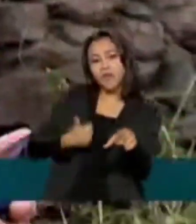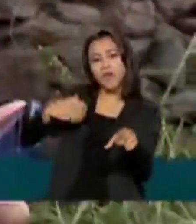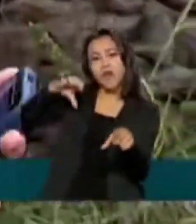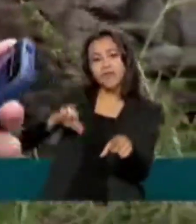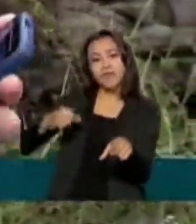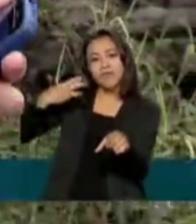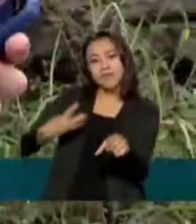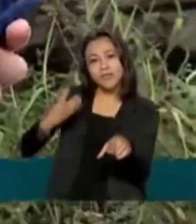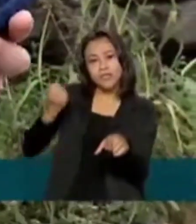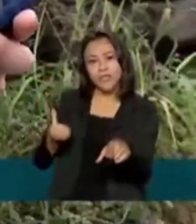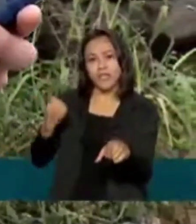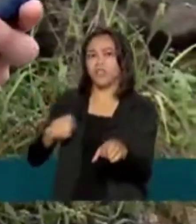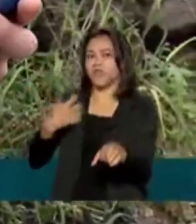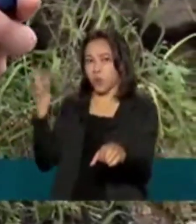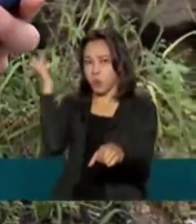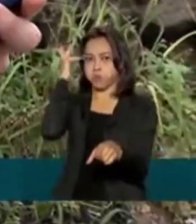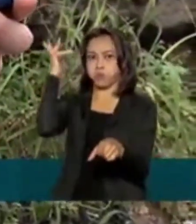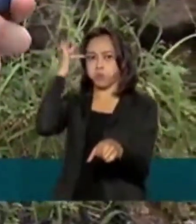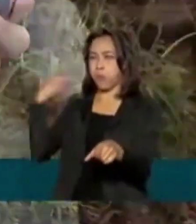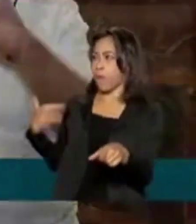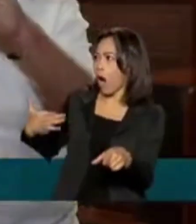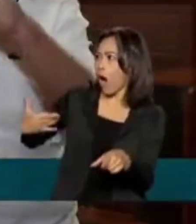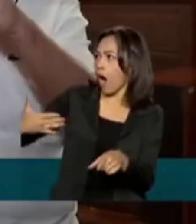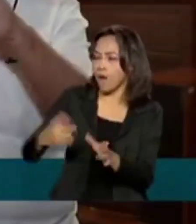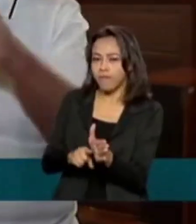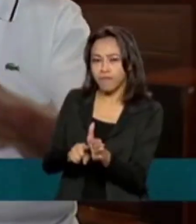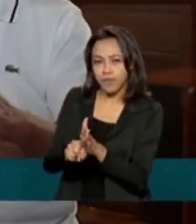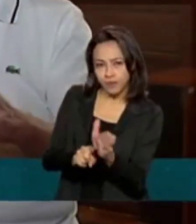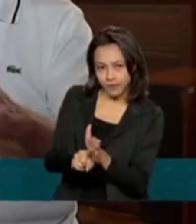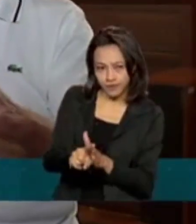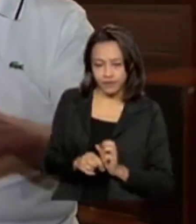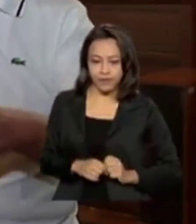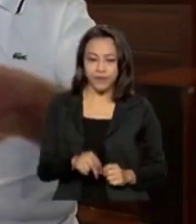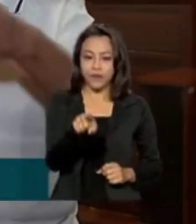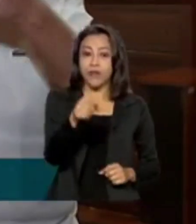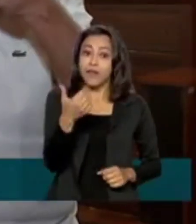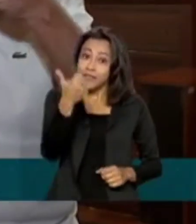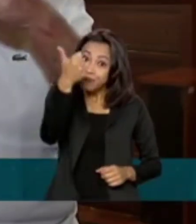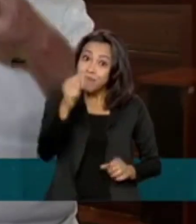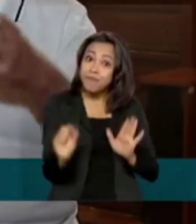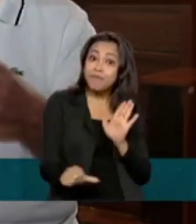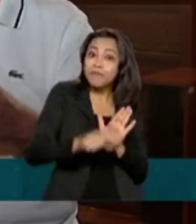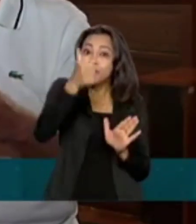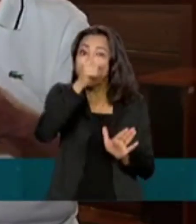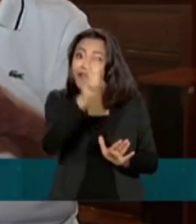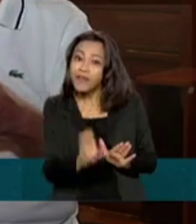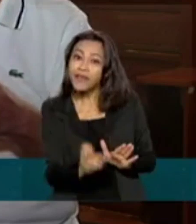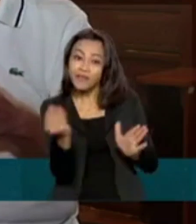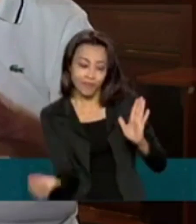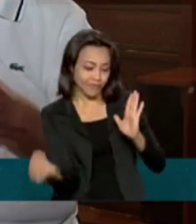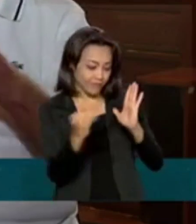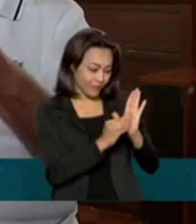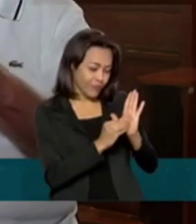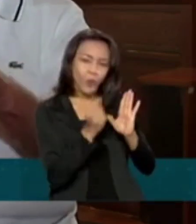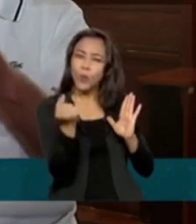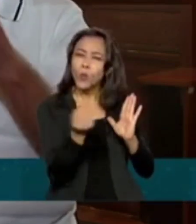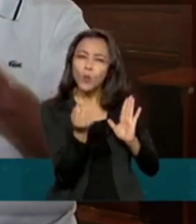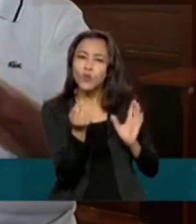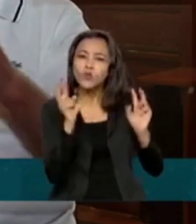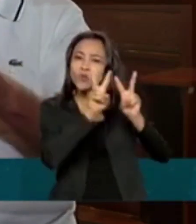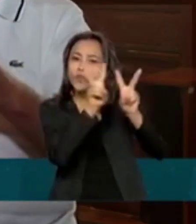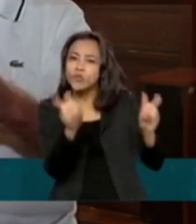e modernizou a pesquisa. Nós vamos ter, pela primeira vez, estatísticas econômicas,